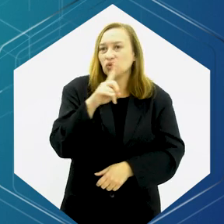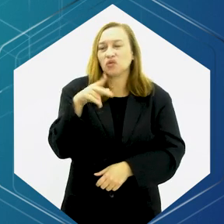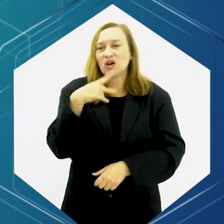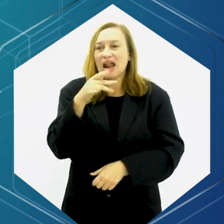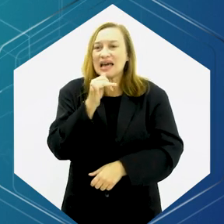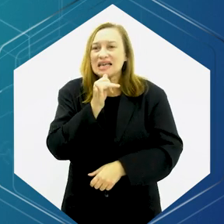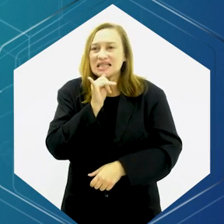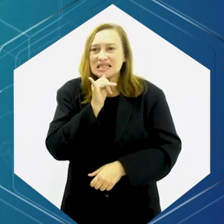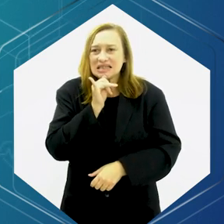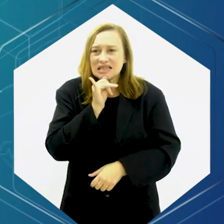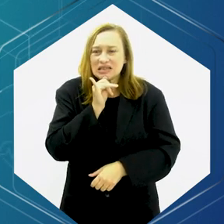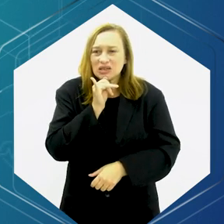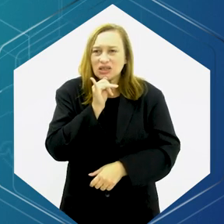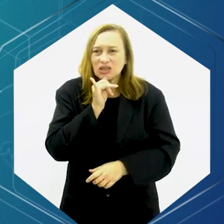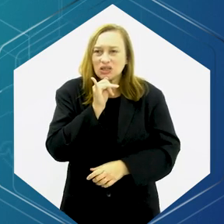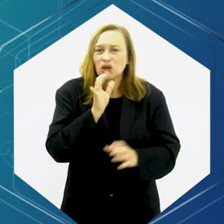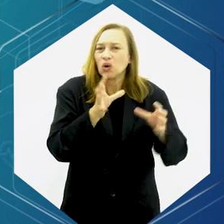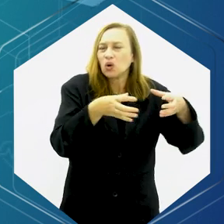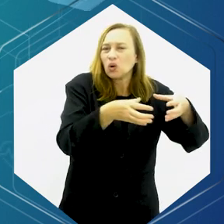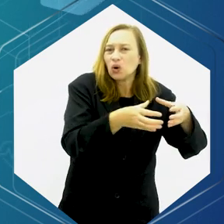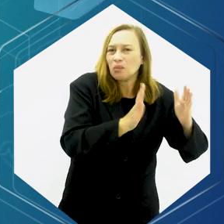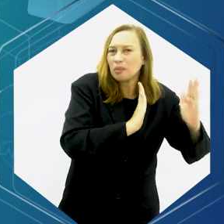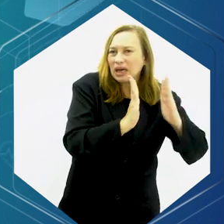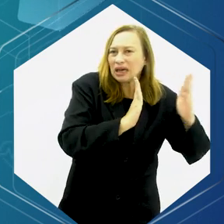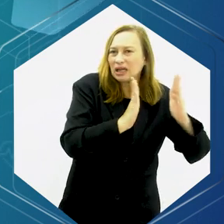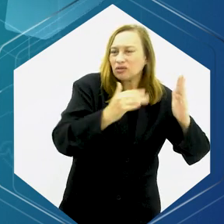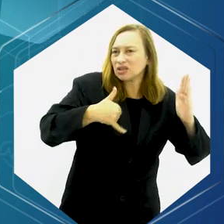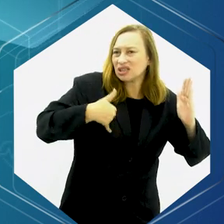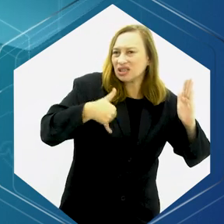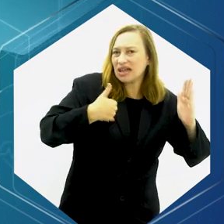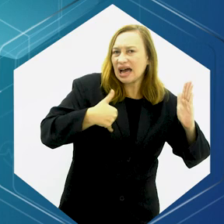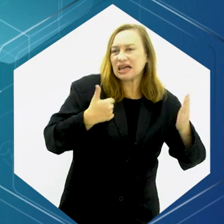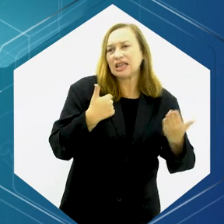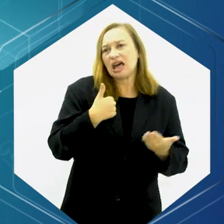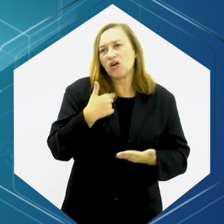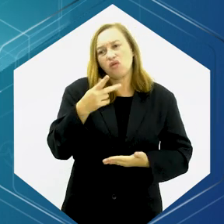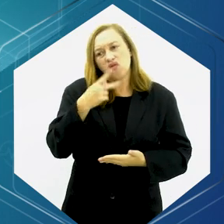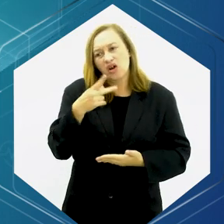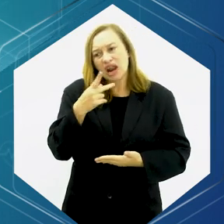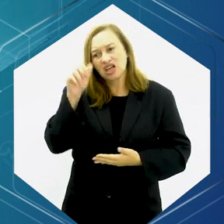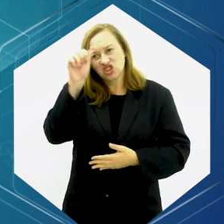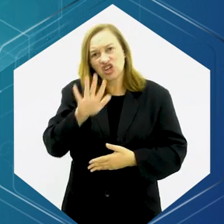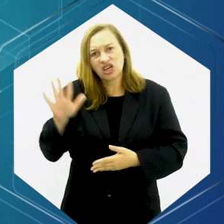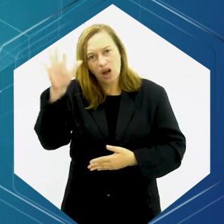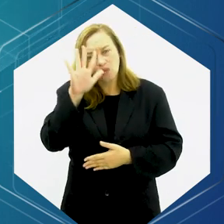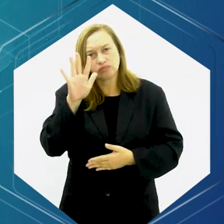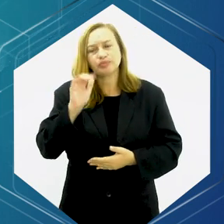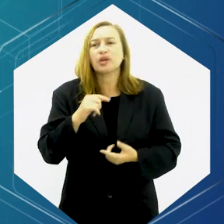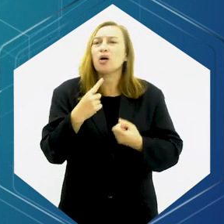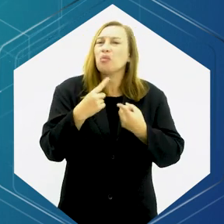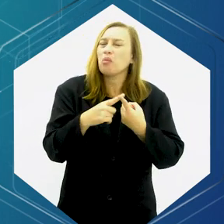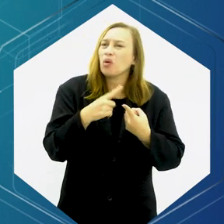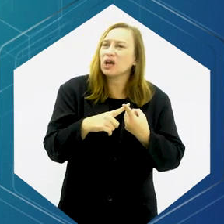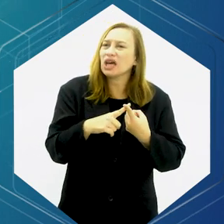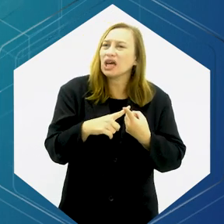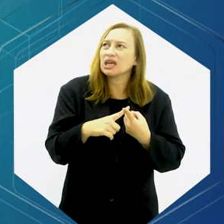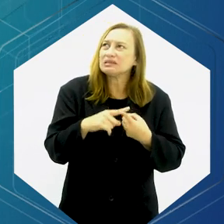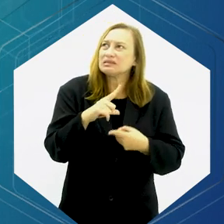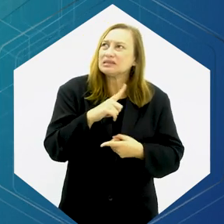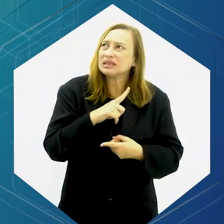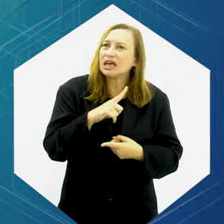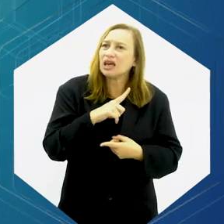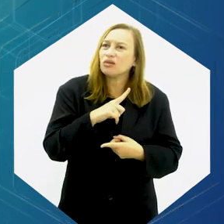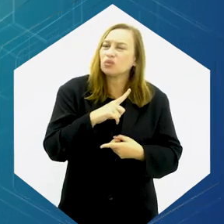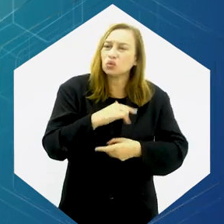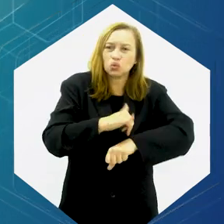especificar por exemplo né Por grupos etários porque eu vou fazer uma visão mais ou menos geral porque nós temos